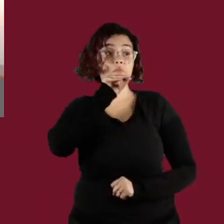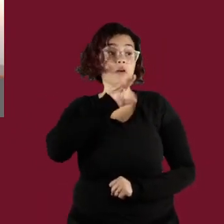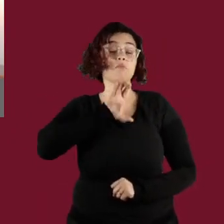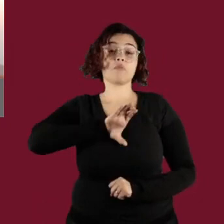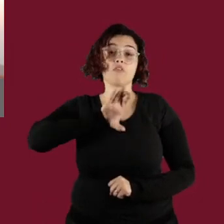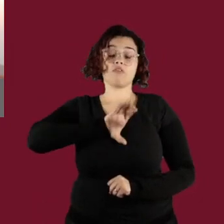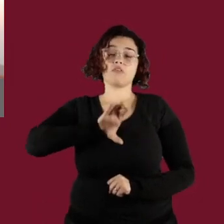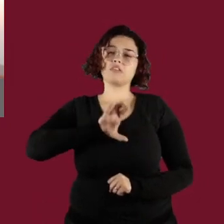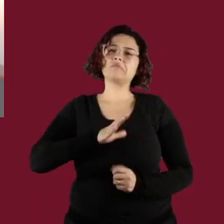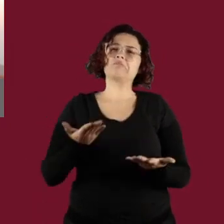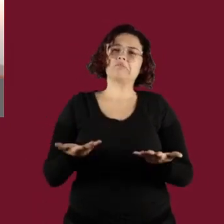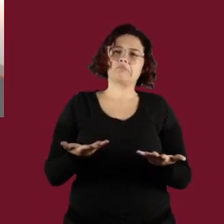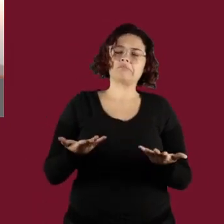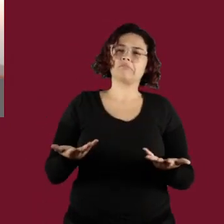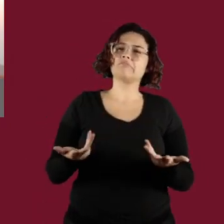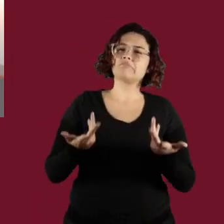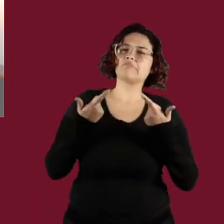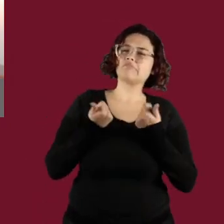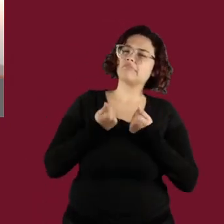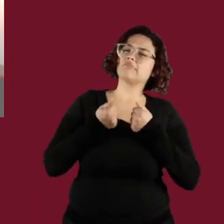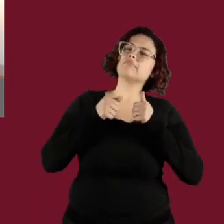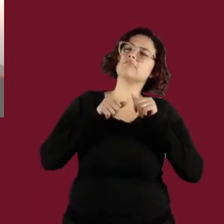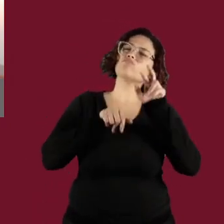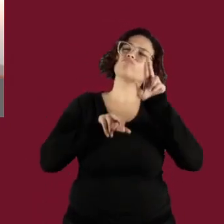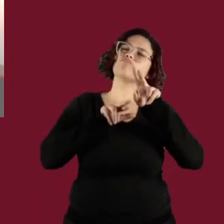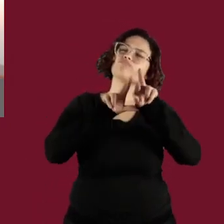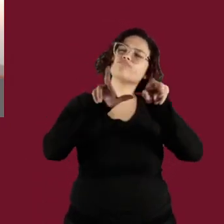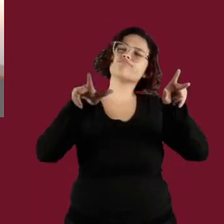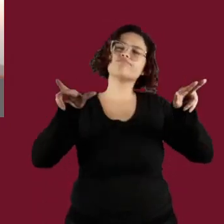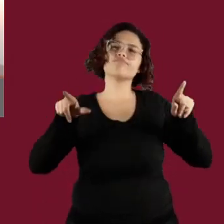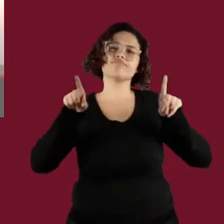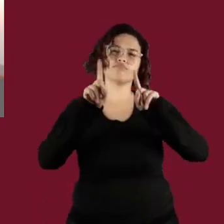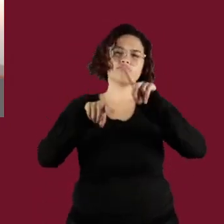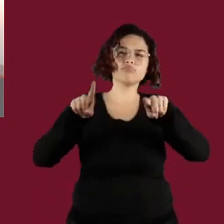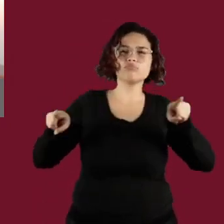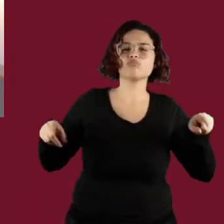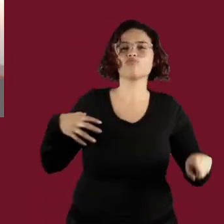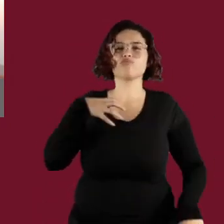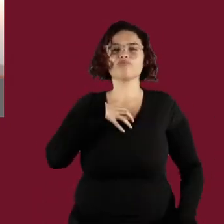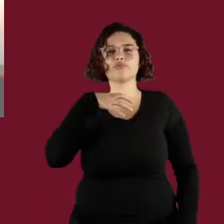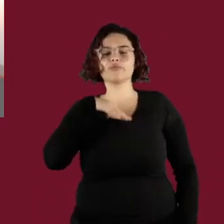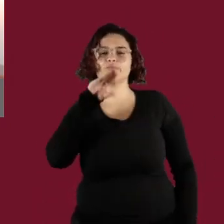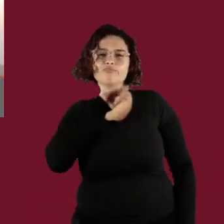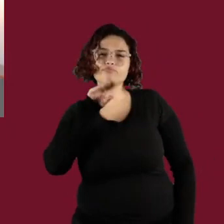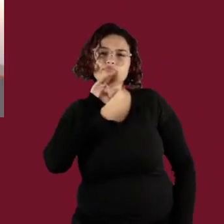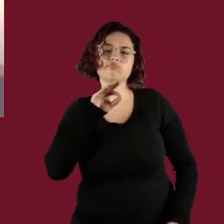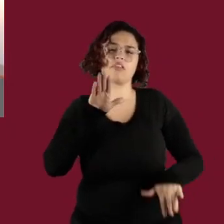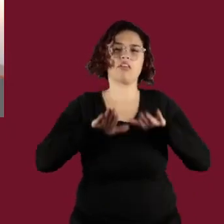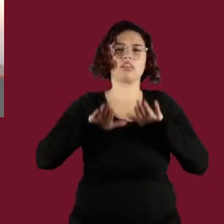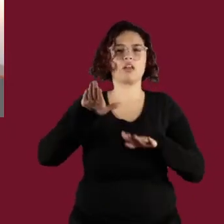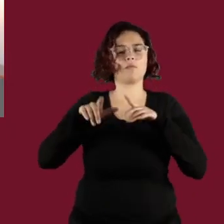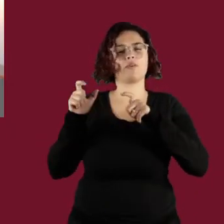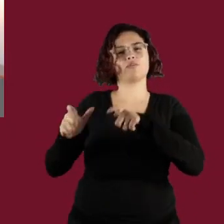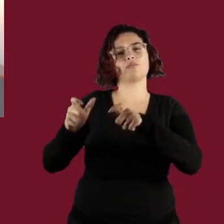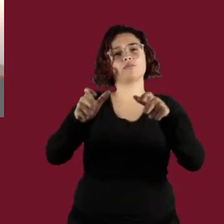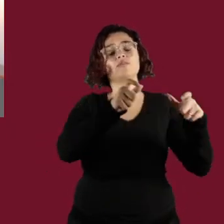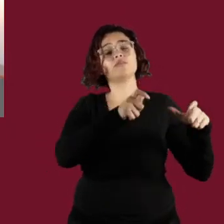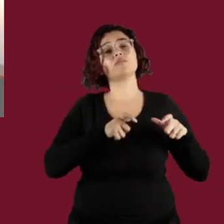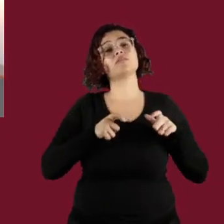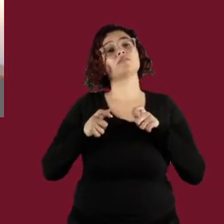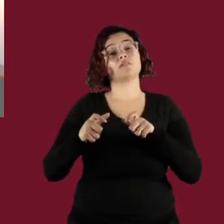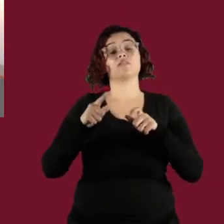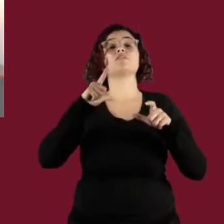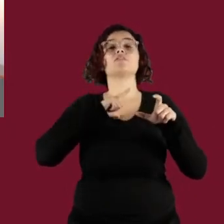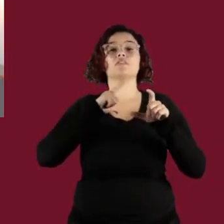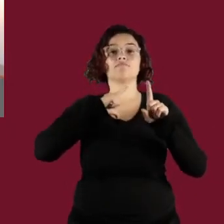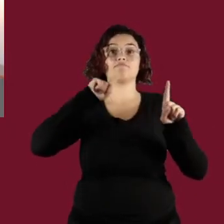essa diversidade, como você citou, Francis, dos sotaques das diferentes regiões, não é? E nós temos isso dentro do